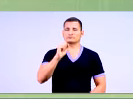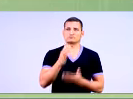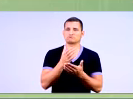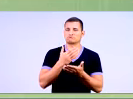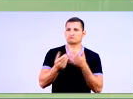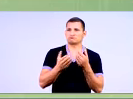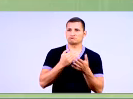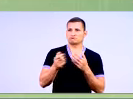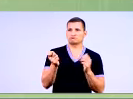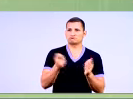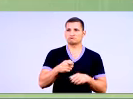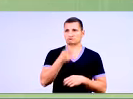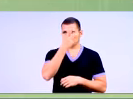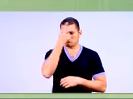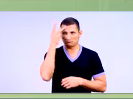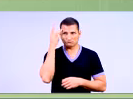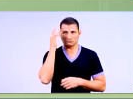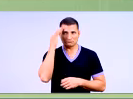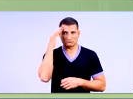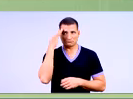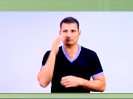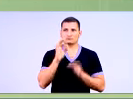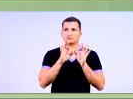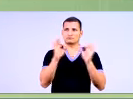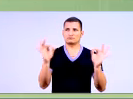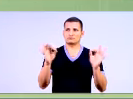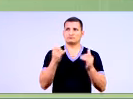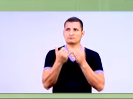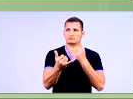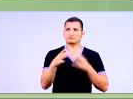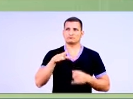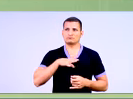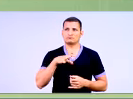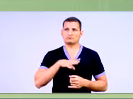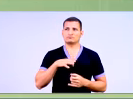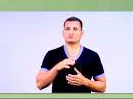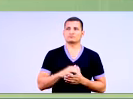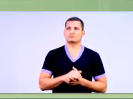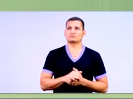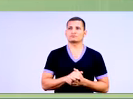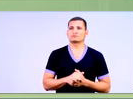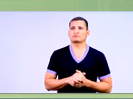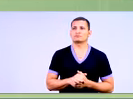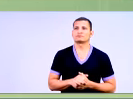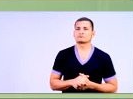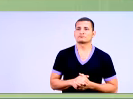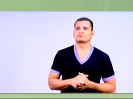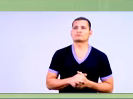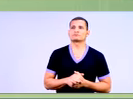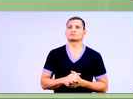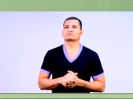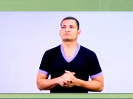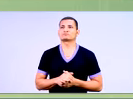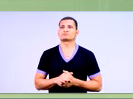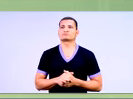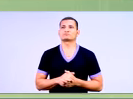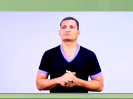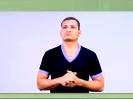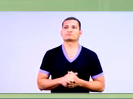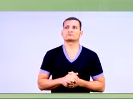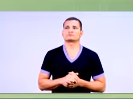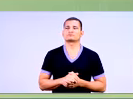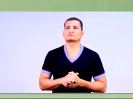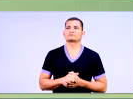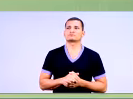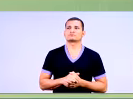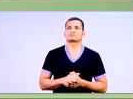A única palavra talvez diferente, library, biblioteca de infraestrutura da tecnologia da informação.